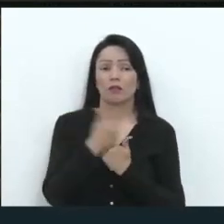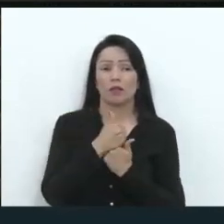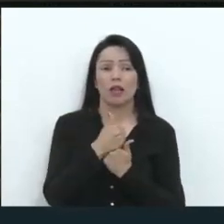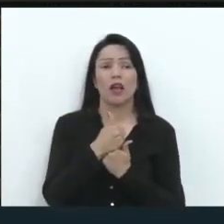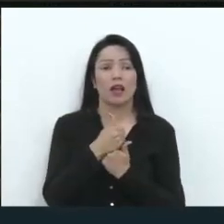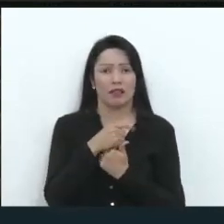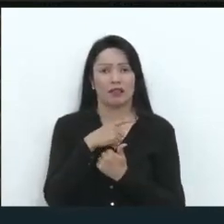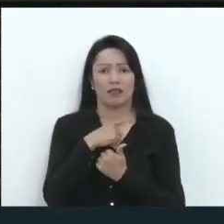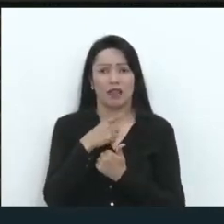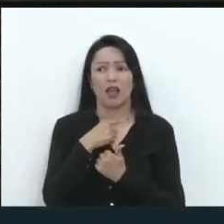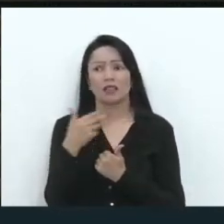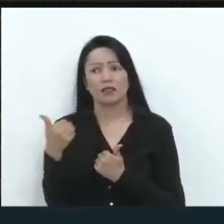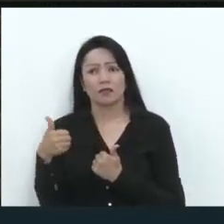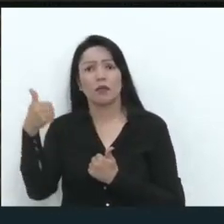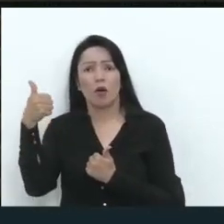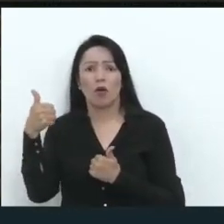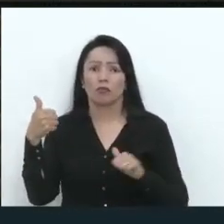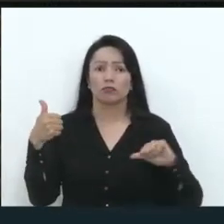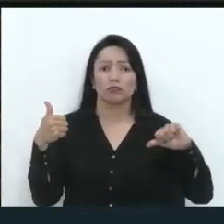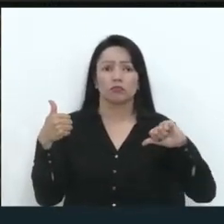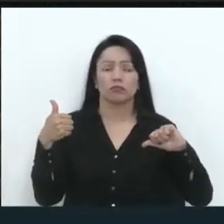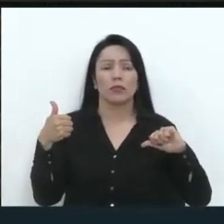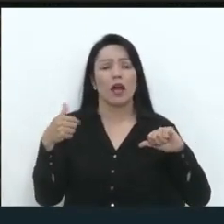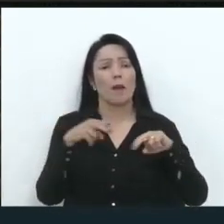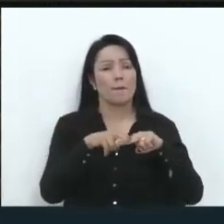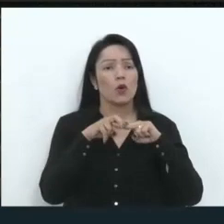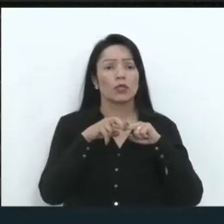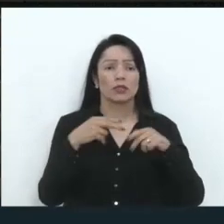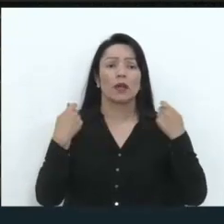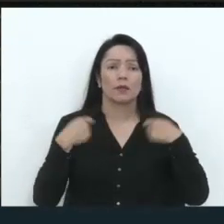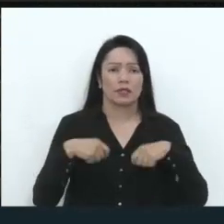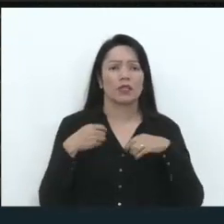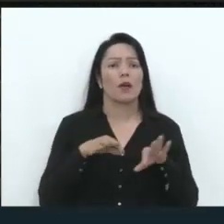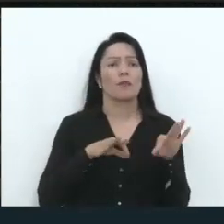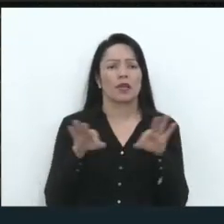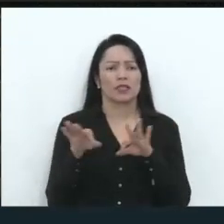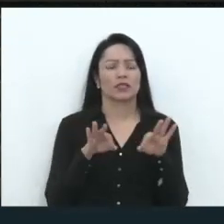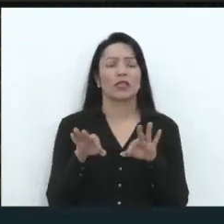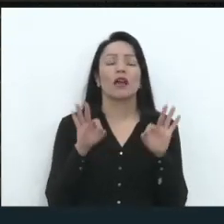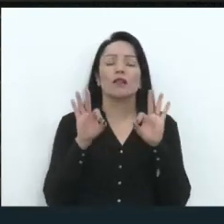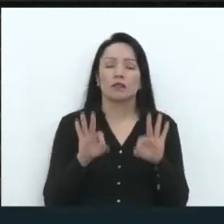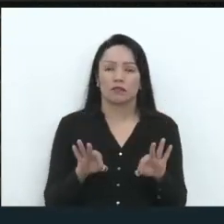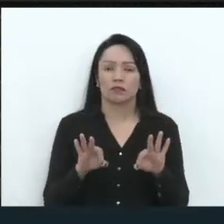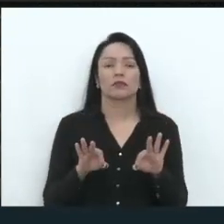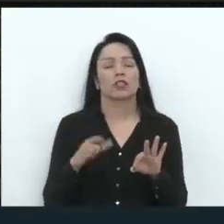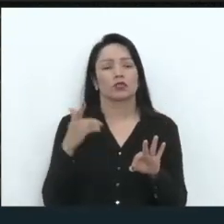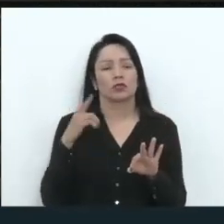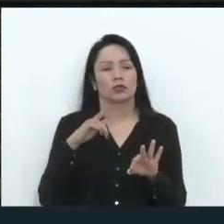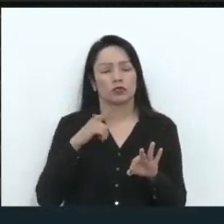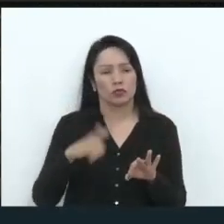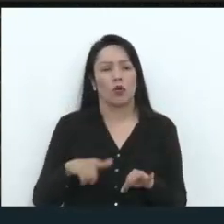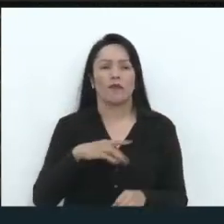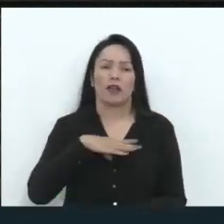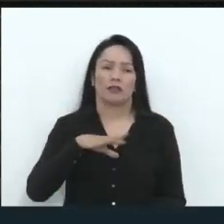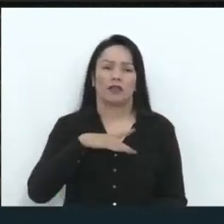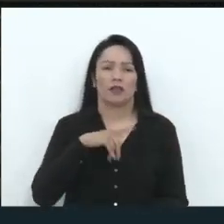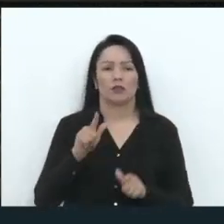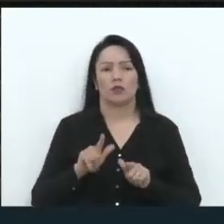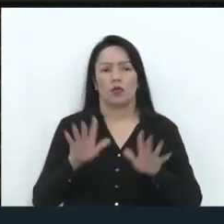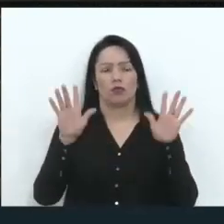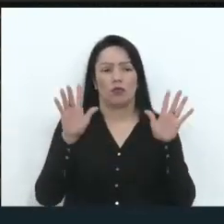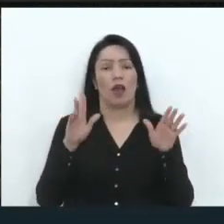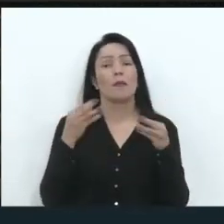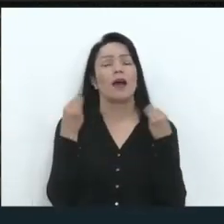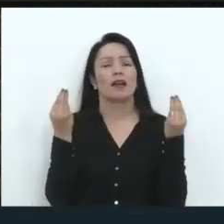ônus e tem o bônus, e por isso deveria sim ter planejado e replanejado a cidade de Guarulhos para que nós não